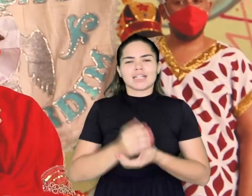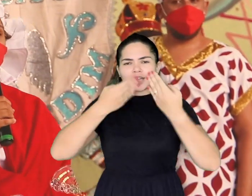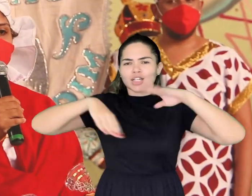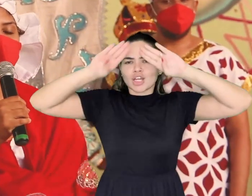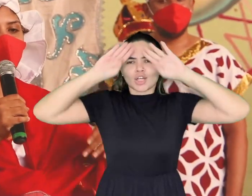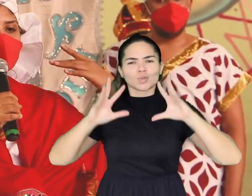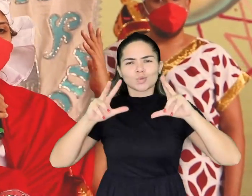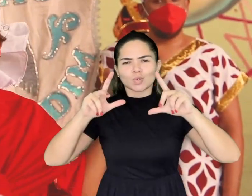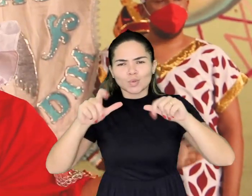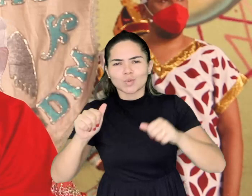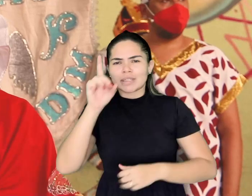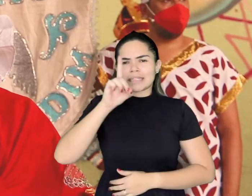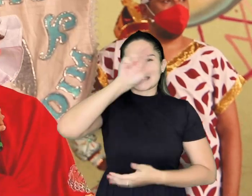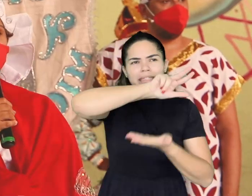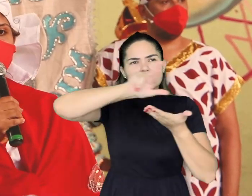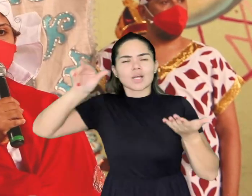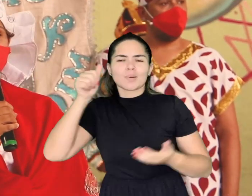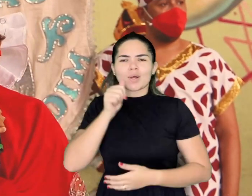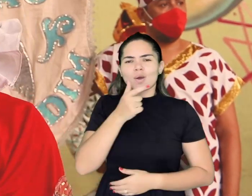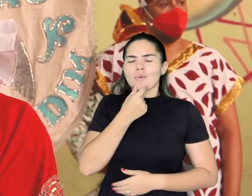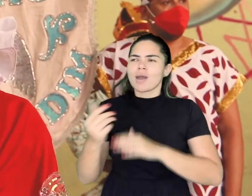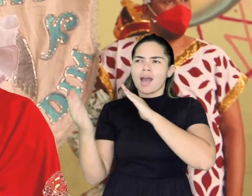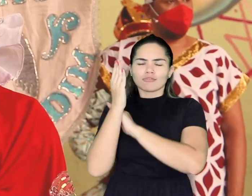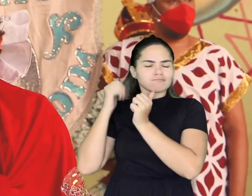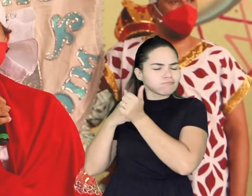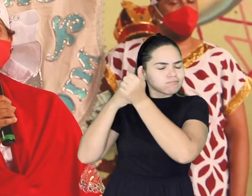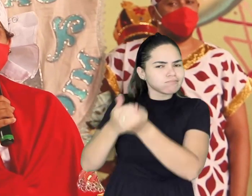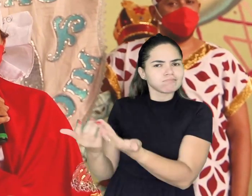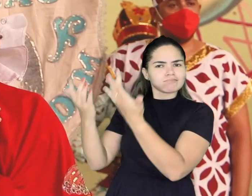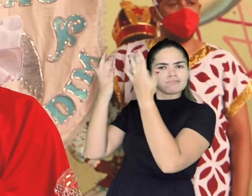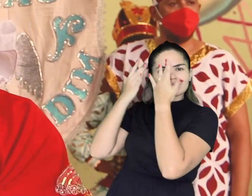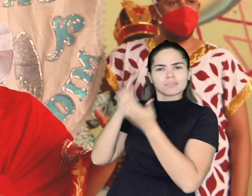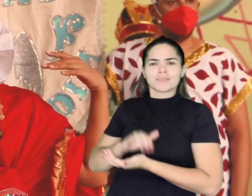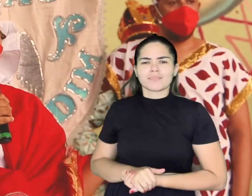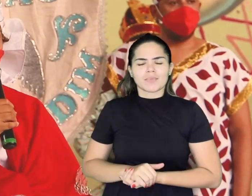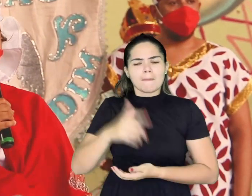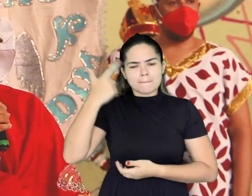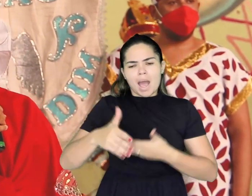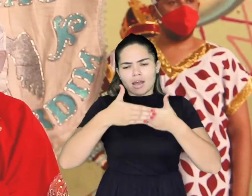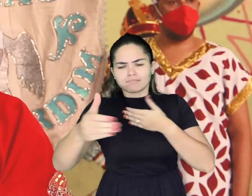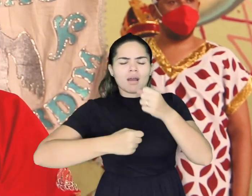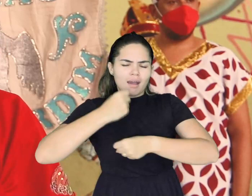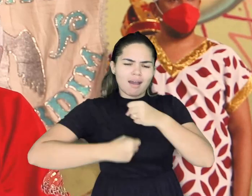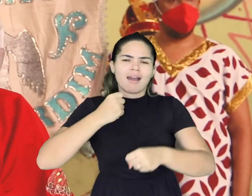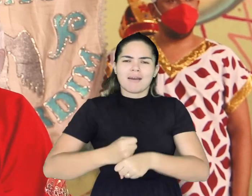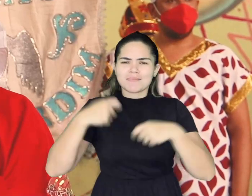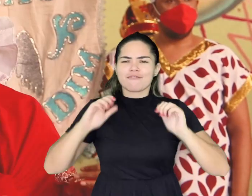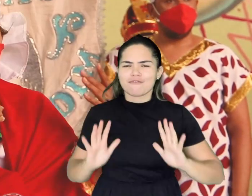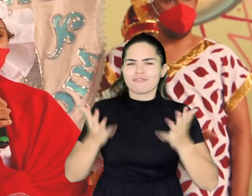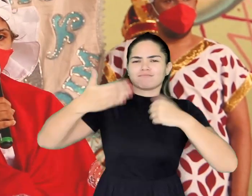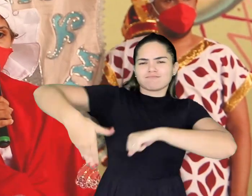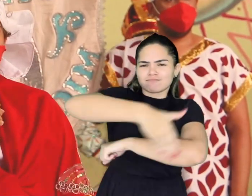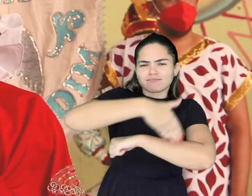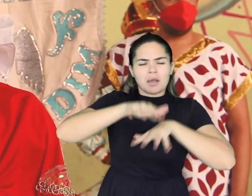os orixás, né, de todas as deusas e deusas que nos guiam. E que venham muitos e muitos anos para a gente comemorar